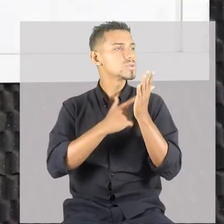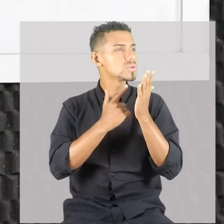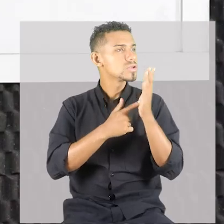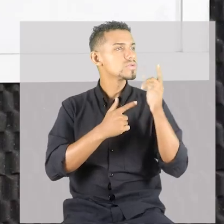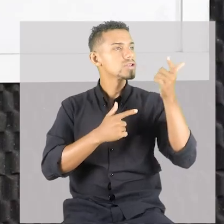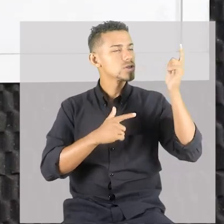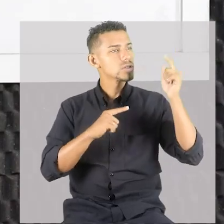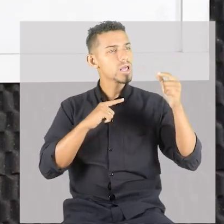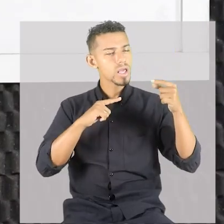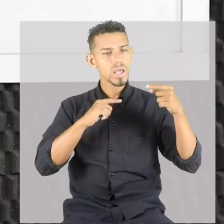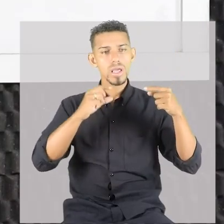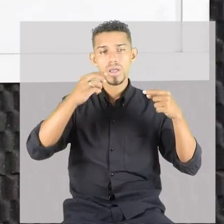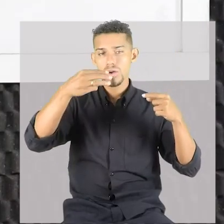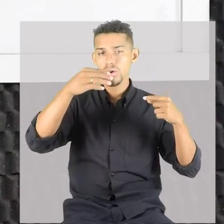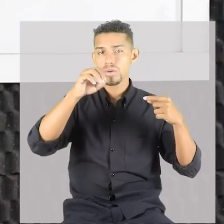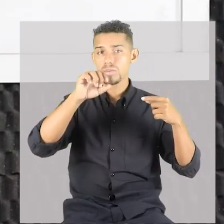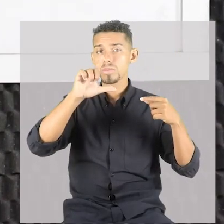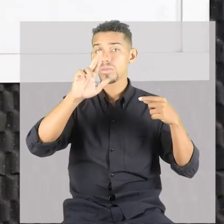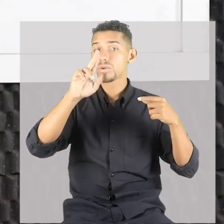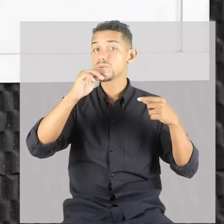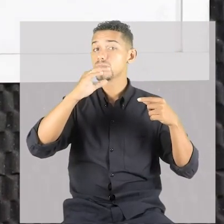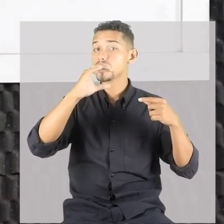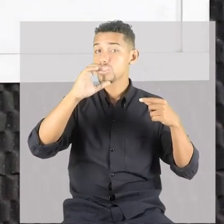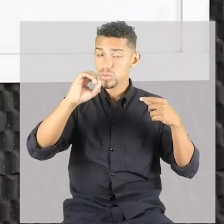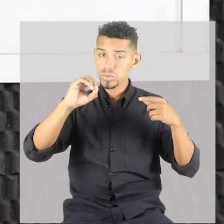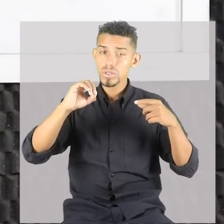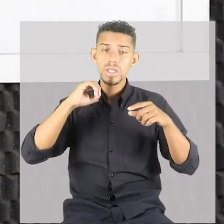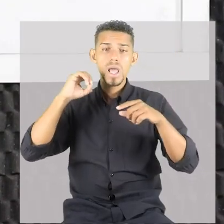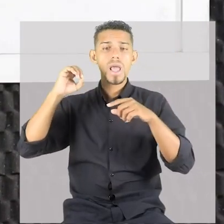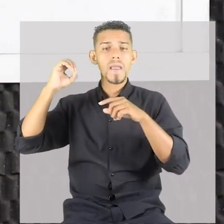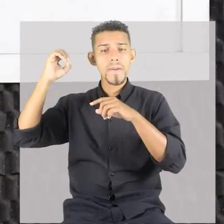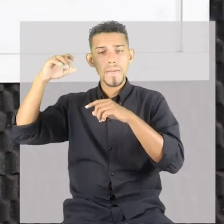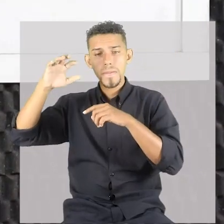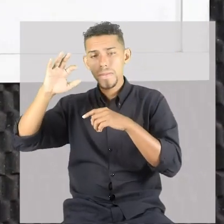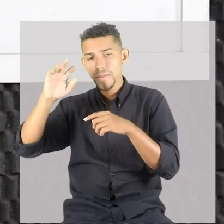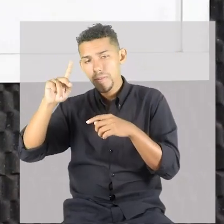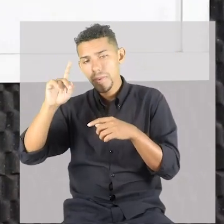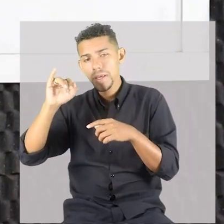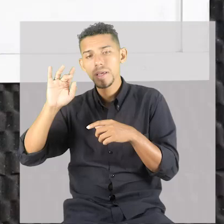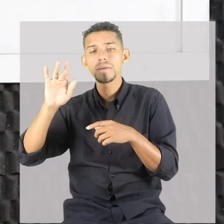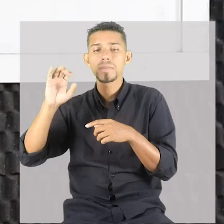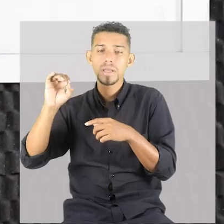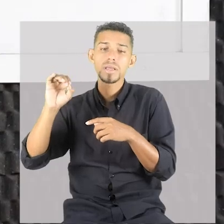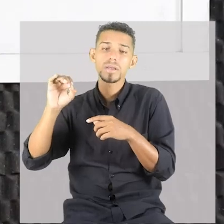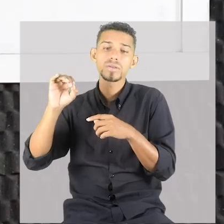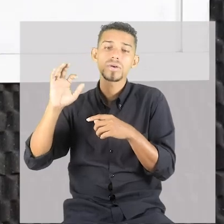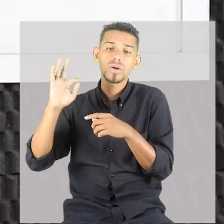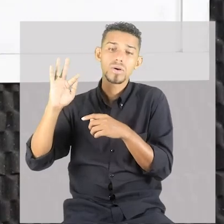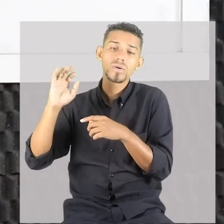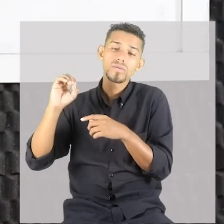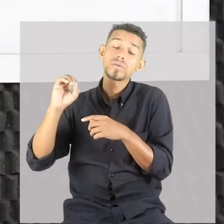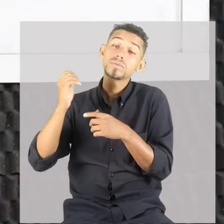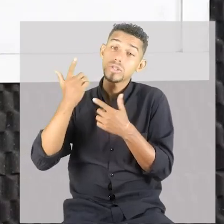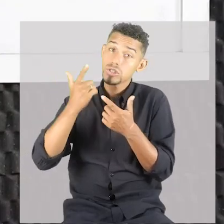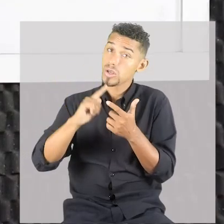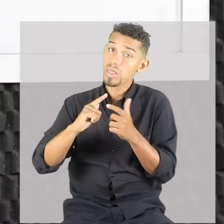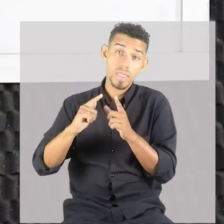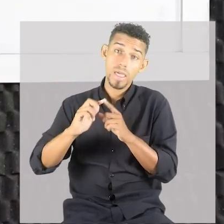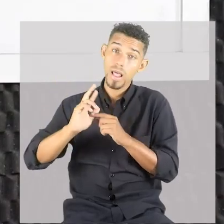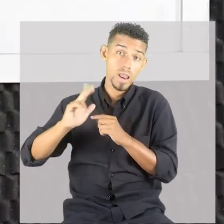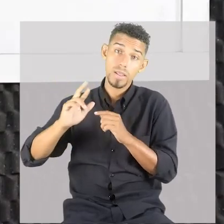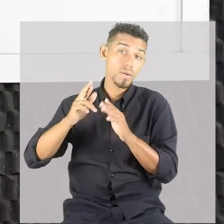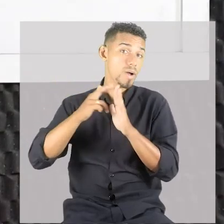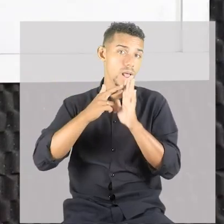tem um molusco não sei aonde, que tem pigmento fotossintético, né, e tudo mais. Então, mais uma vez, ele não